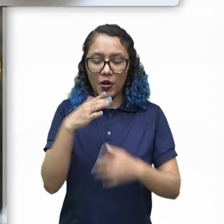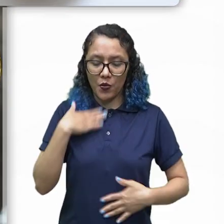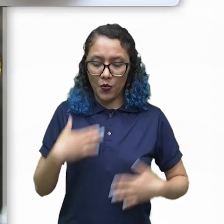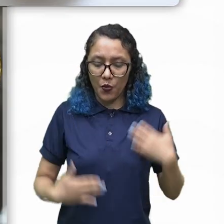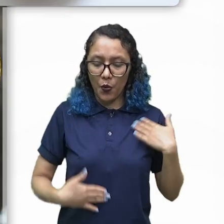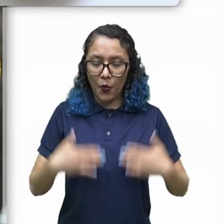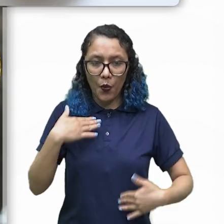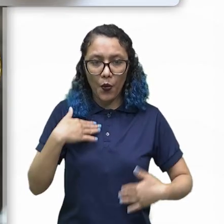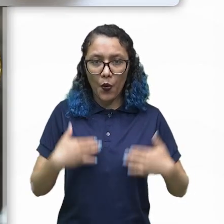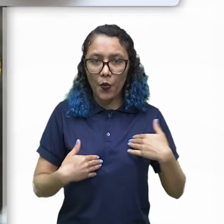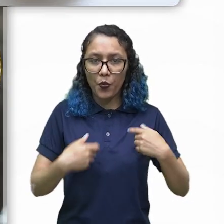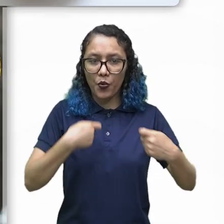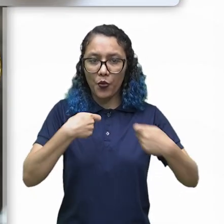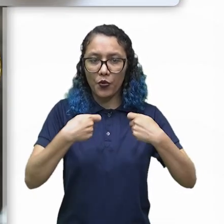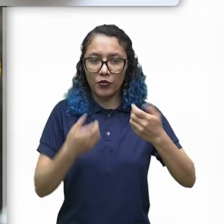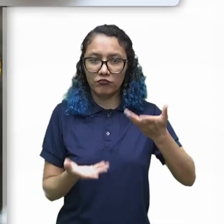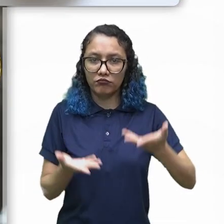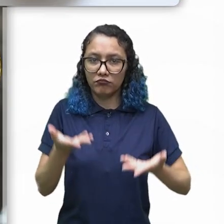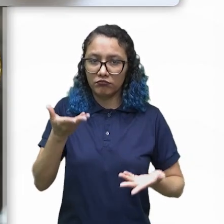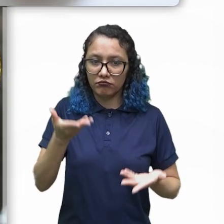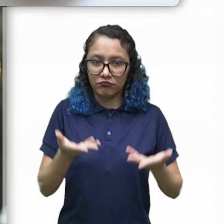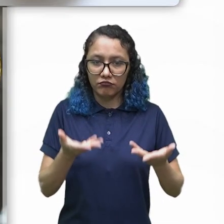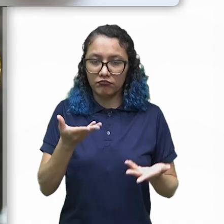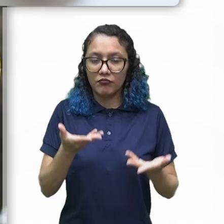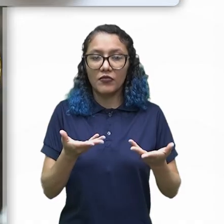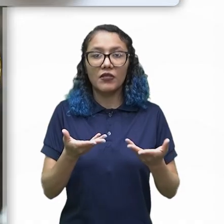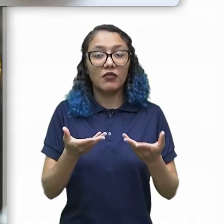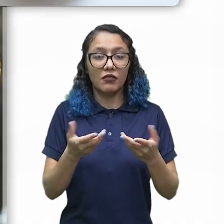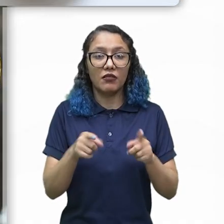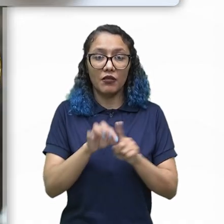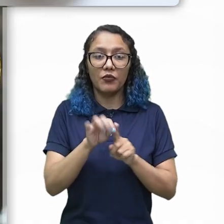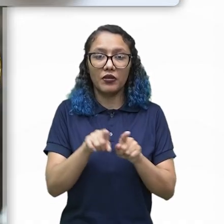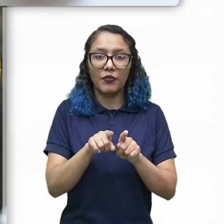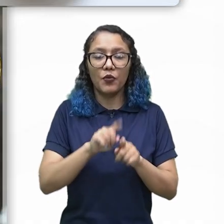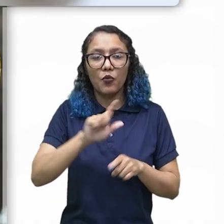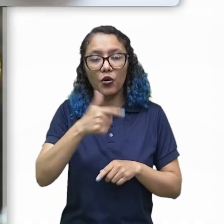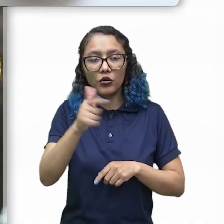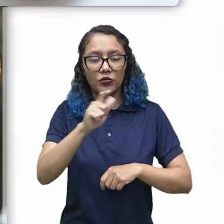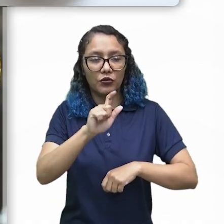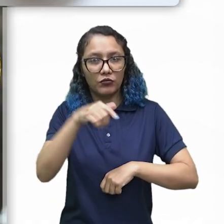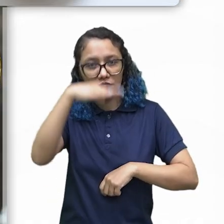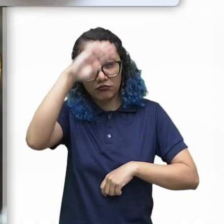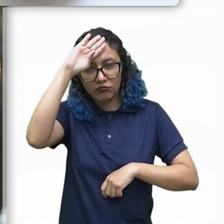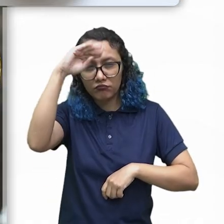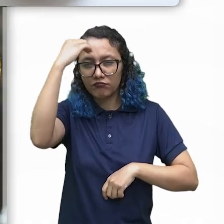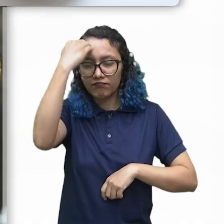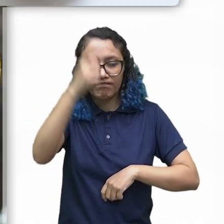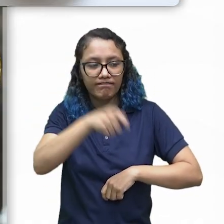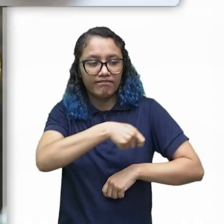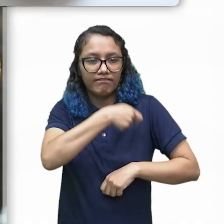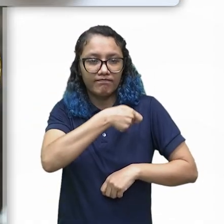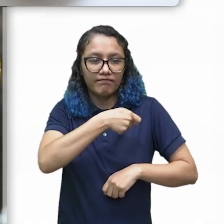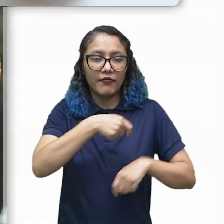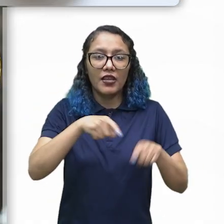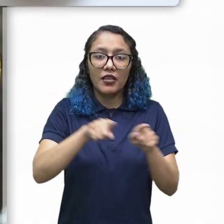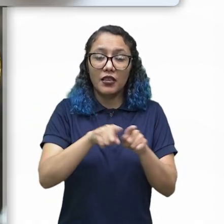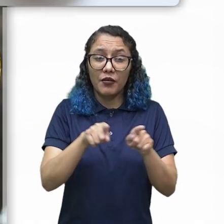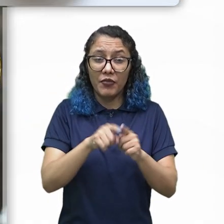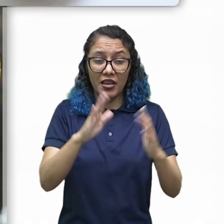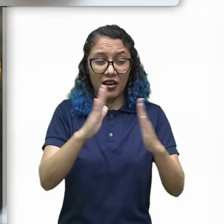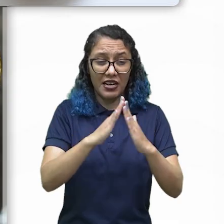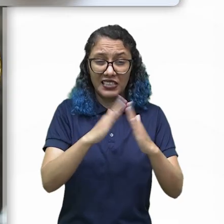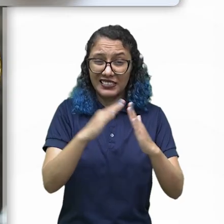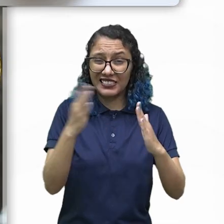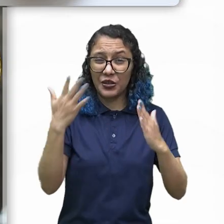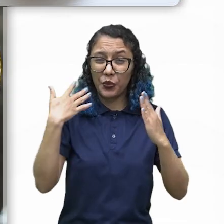é chamada de homeostase. Temos ainda o uso de termômetro para medir a febre, casas mais quentes à tarde